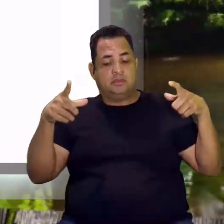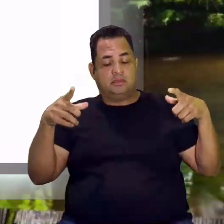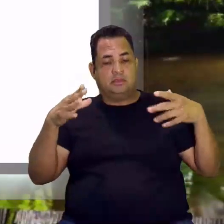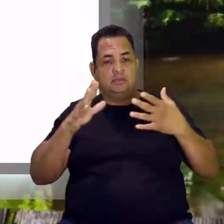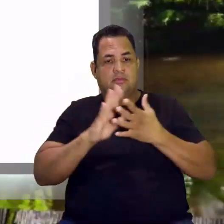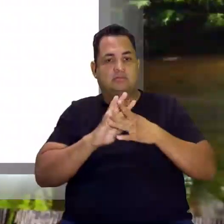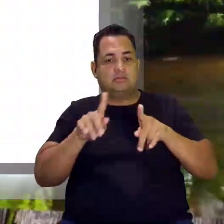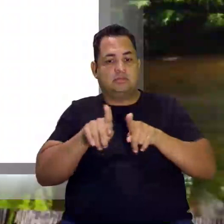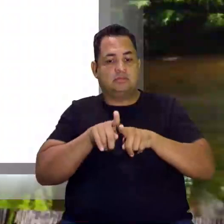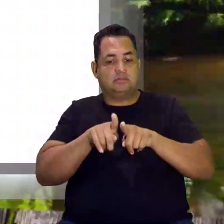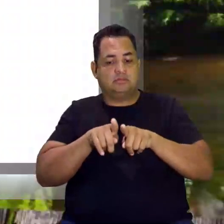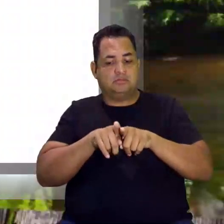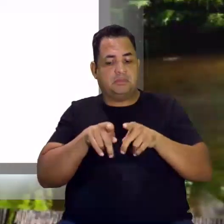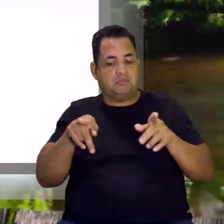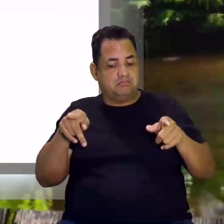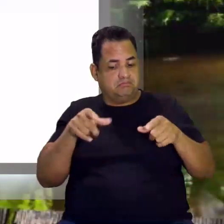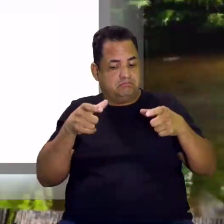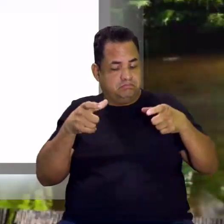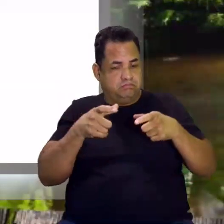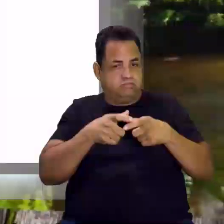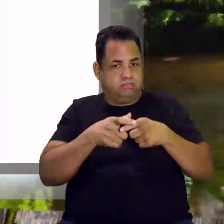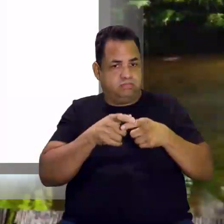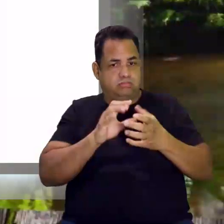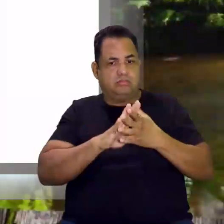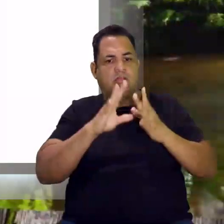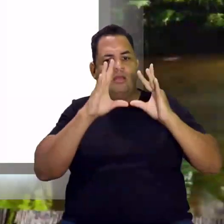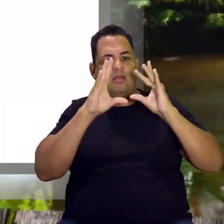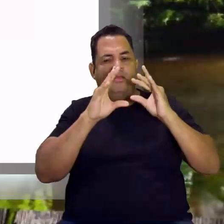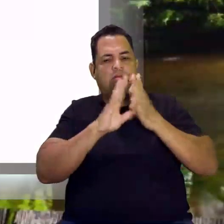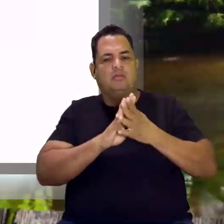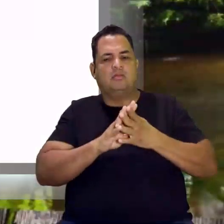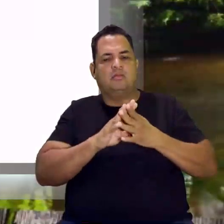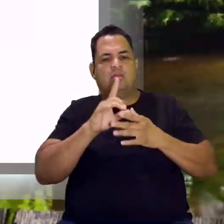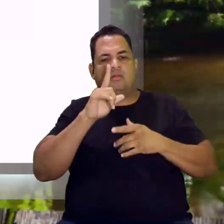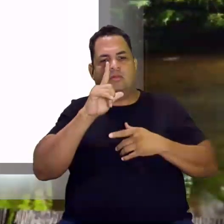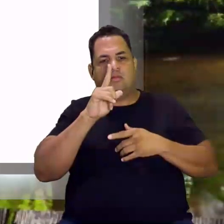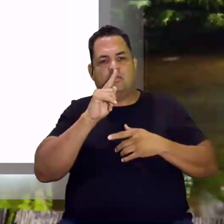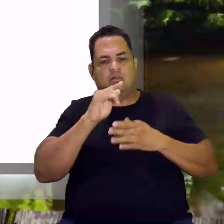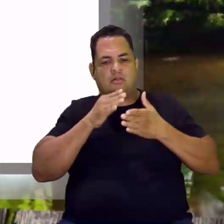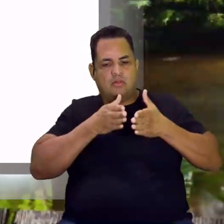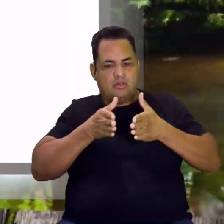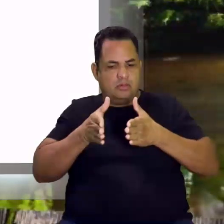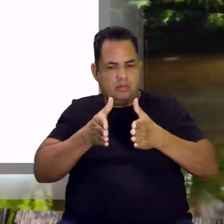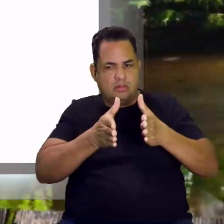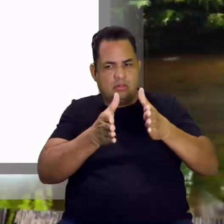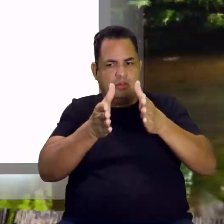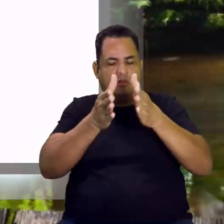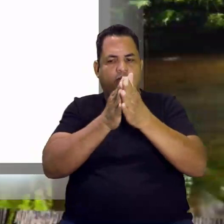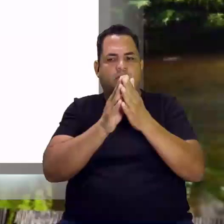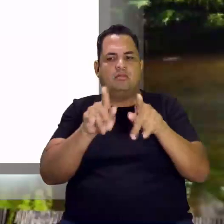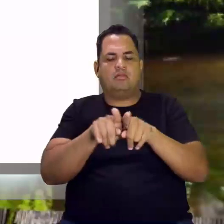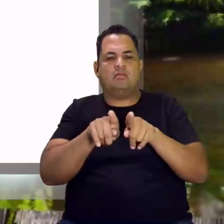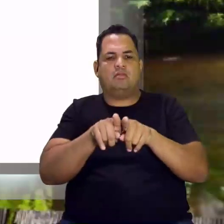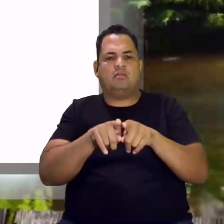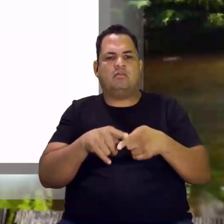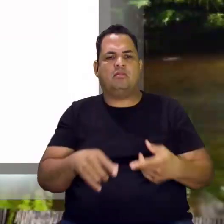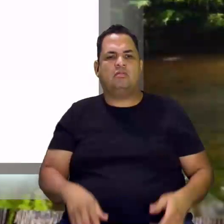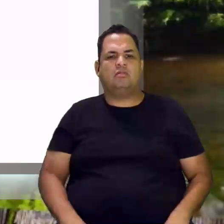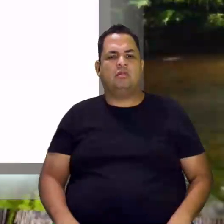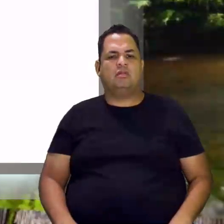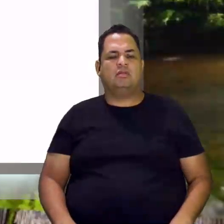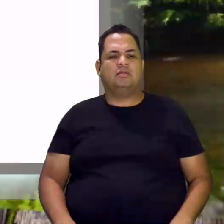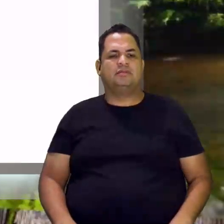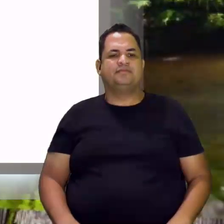estar falando de uma situação micro, um lago, um igarapé, né?